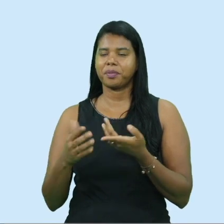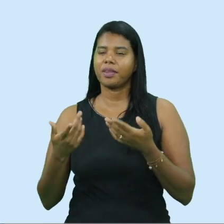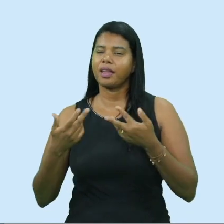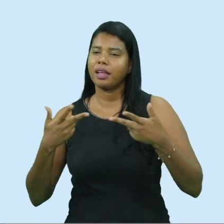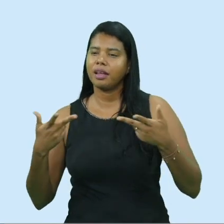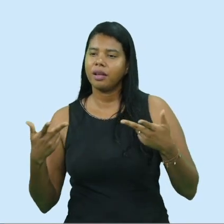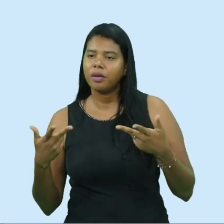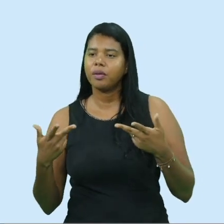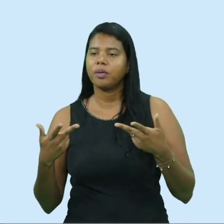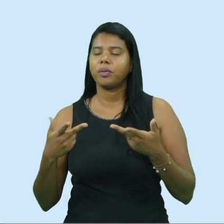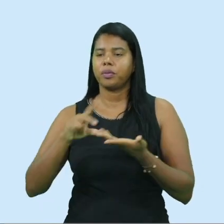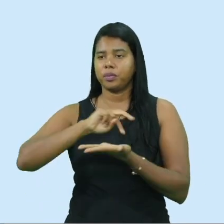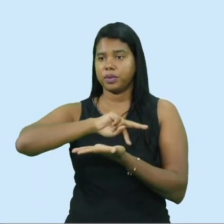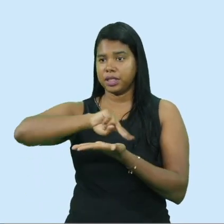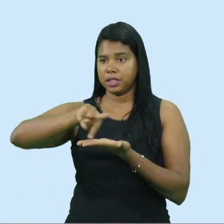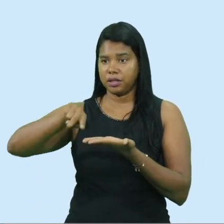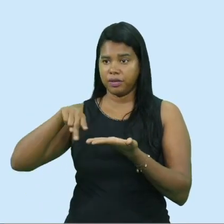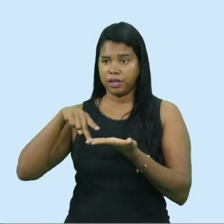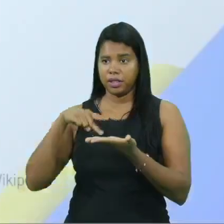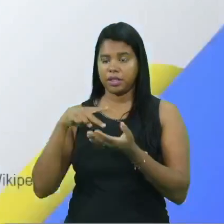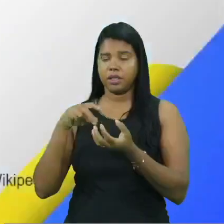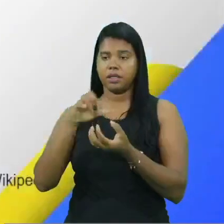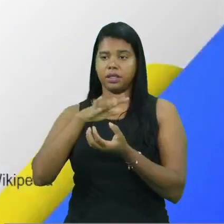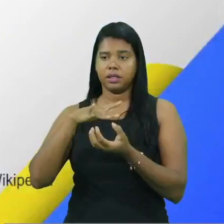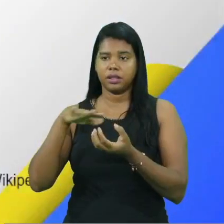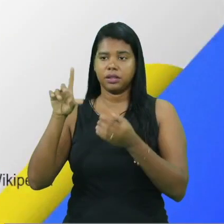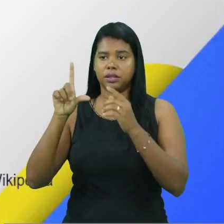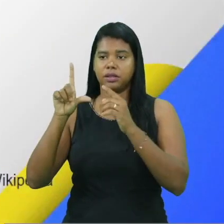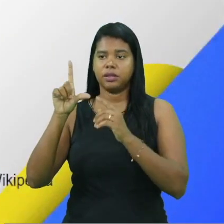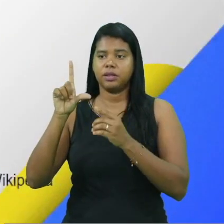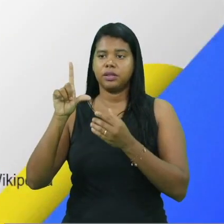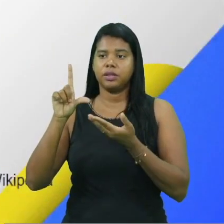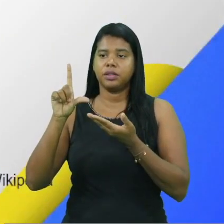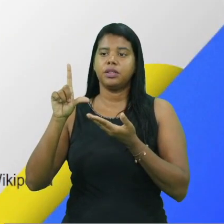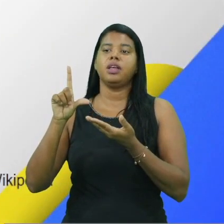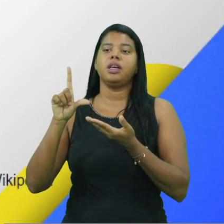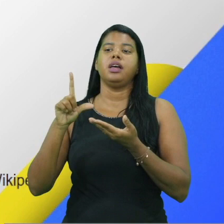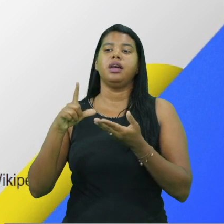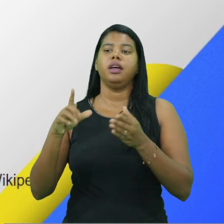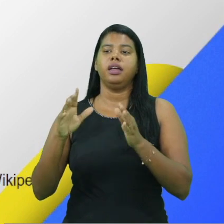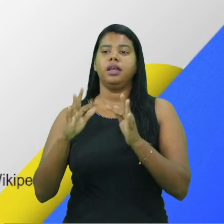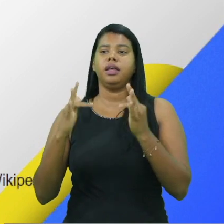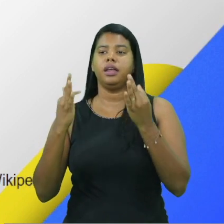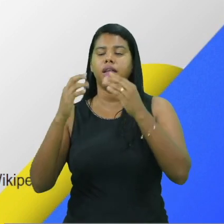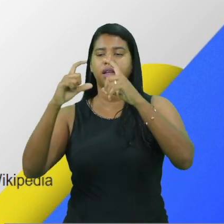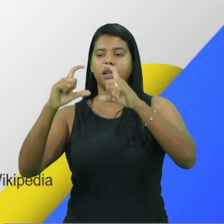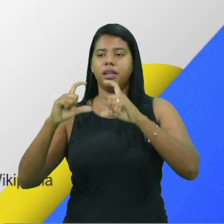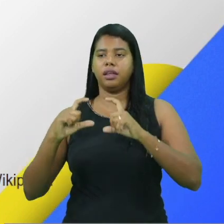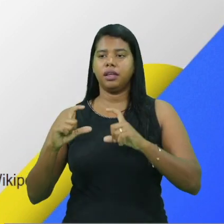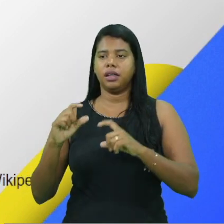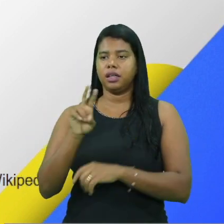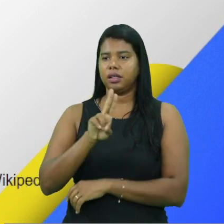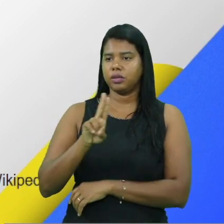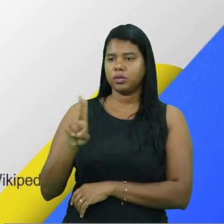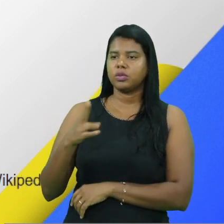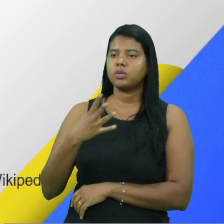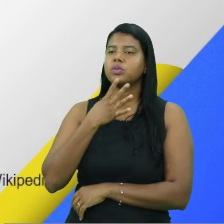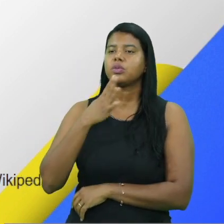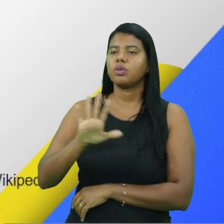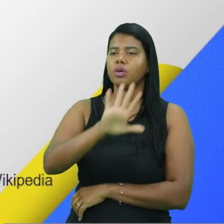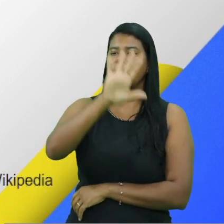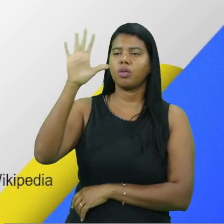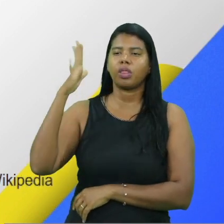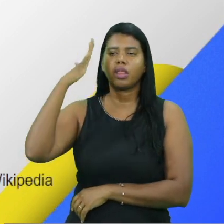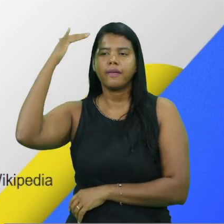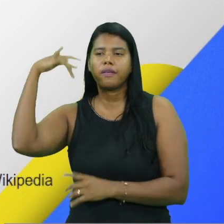Algumas dessas variações são mais frequentes nas famílias tipográficas e recebem nomes que se tornaram conhecidos